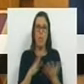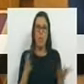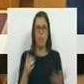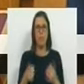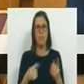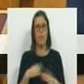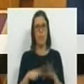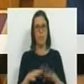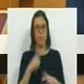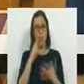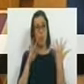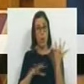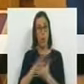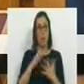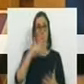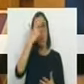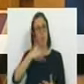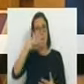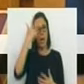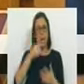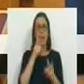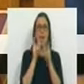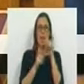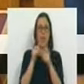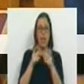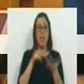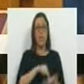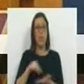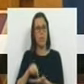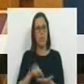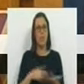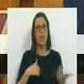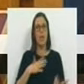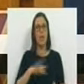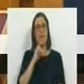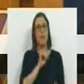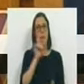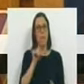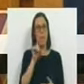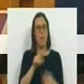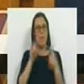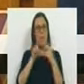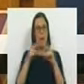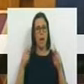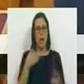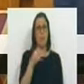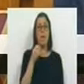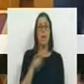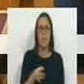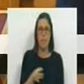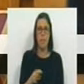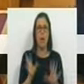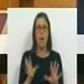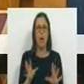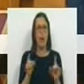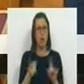vezes nós fazemos muita confusão no dia a dia, na dialética e nas posições, mas queria perguntar-lhe se nas autarquias do PCP